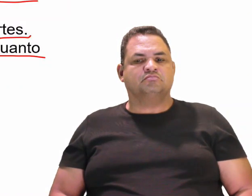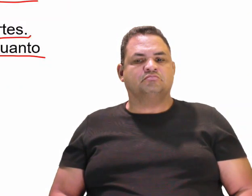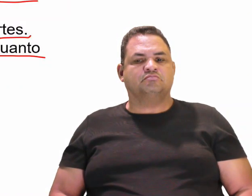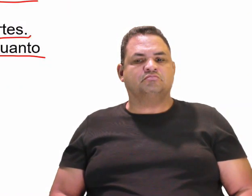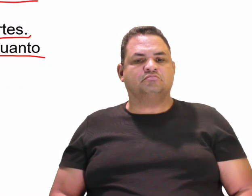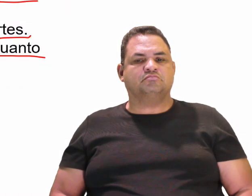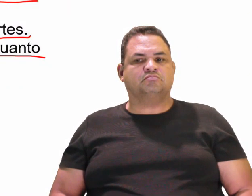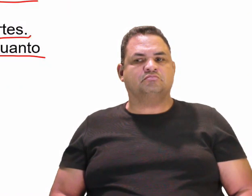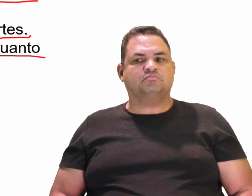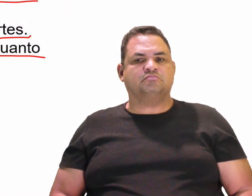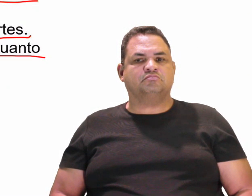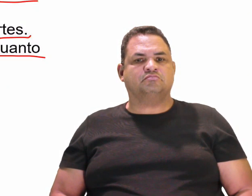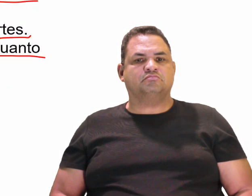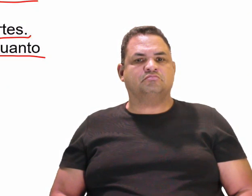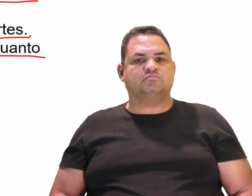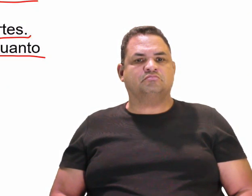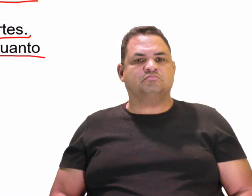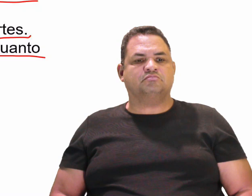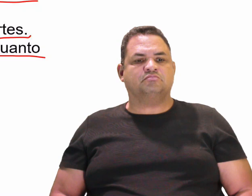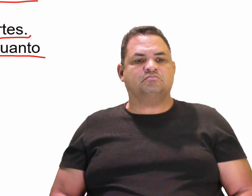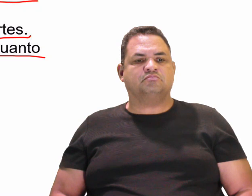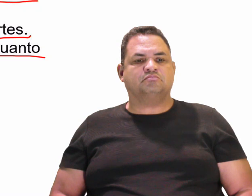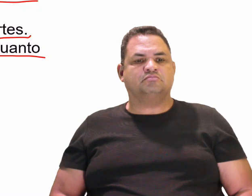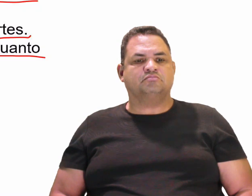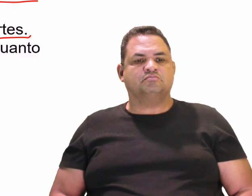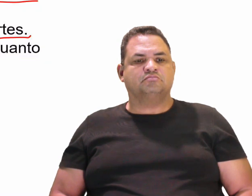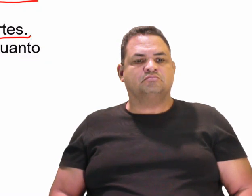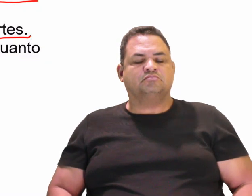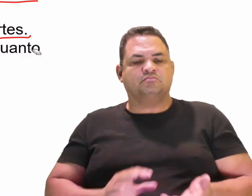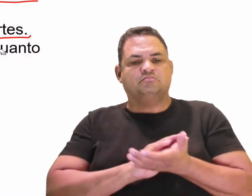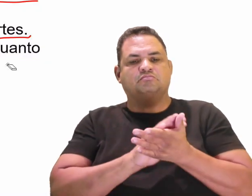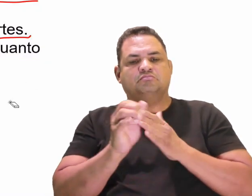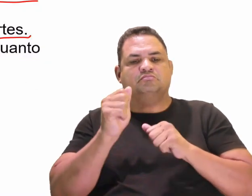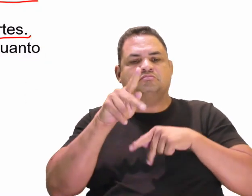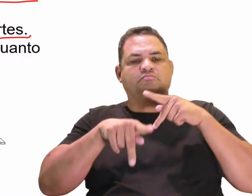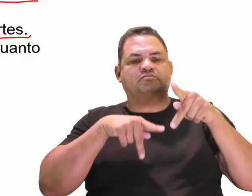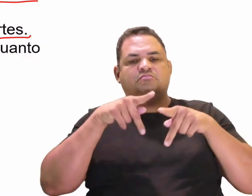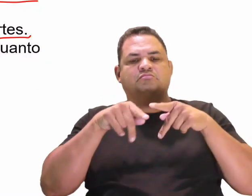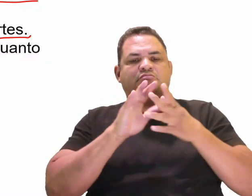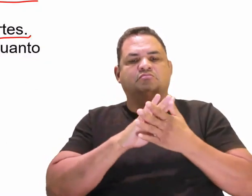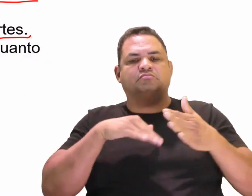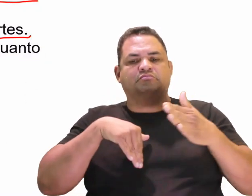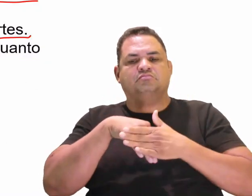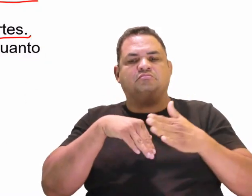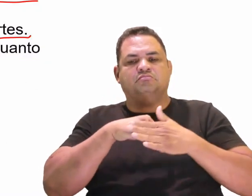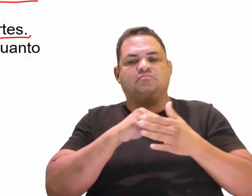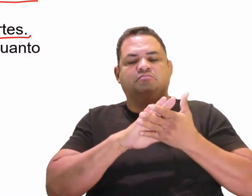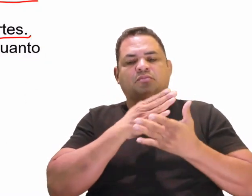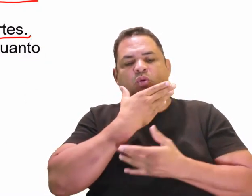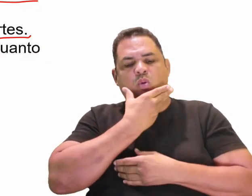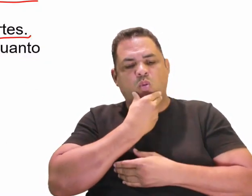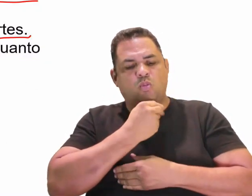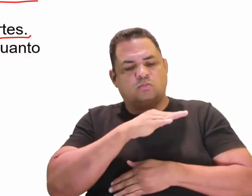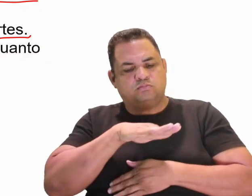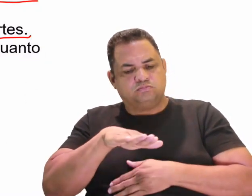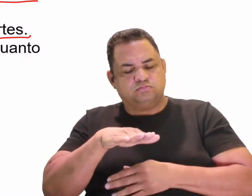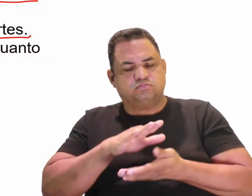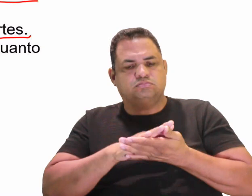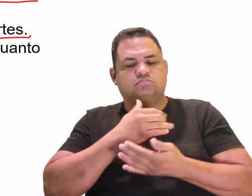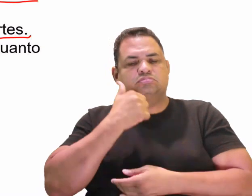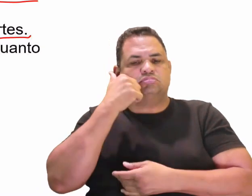bem atenção. Tá dizendo aqui, o esporte mais popular é o futebol, jogado tanto por meninas